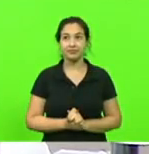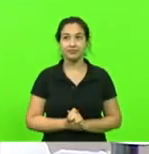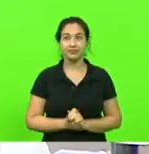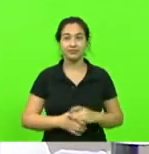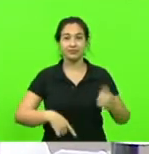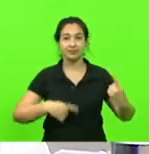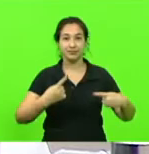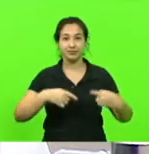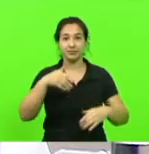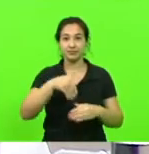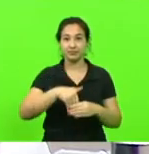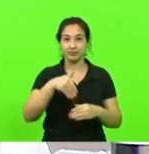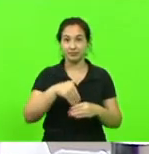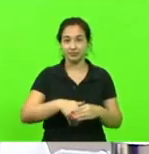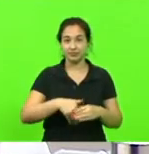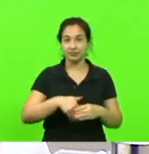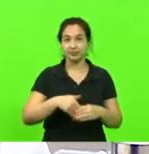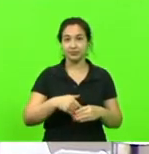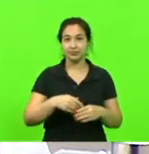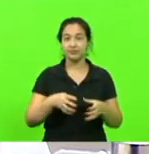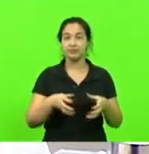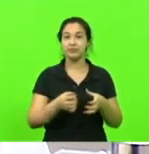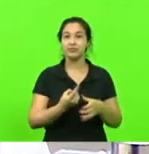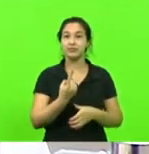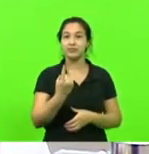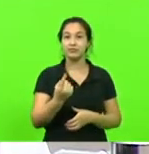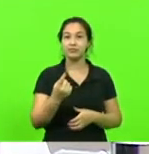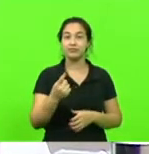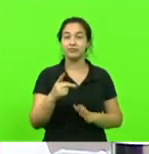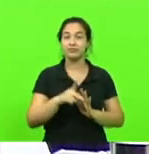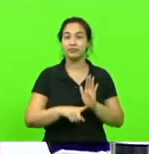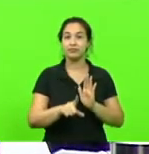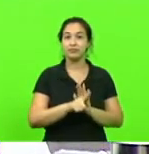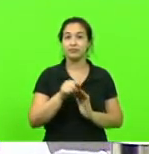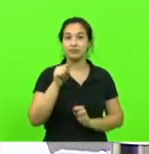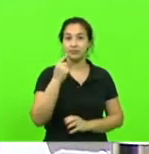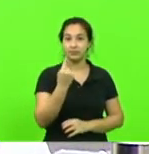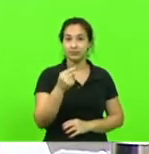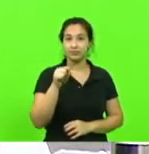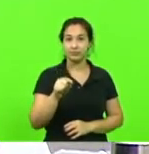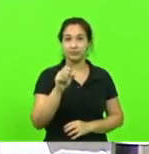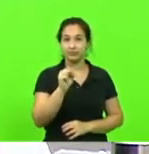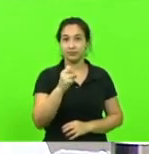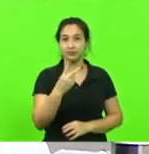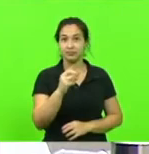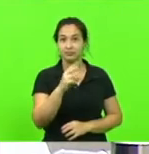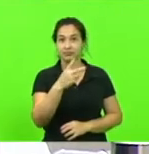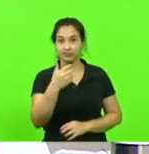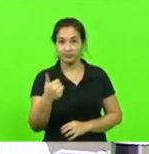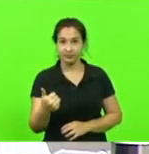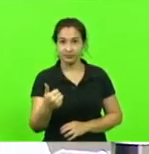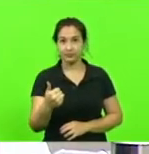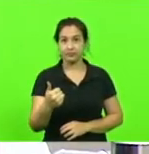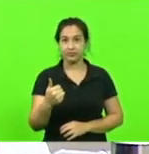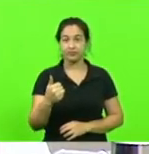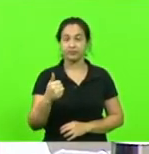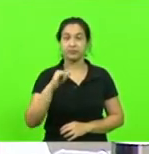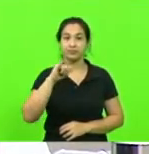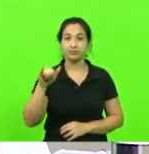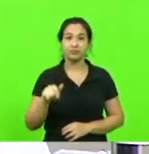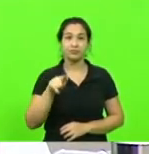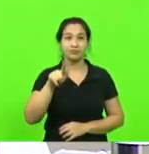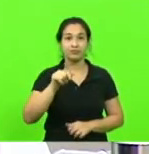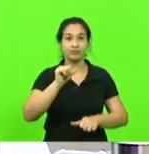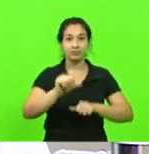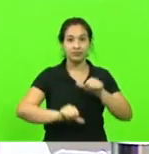Discussão e votação em turno único do projeto de lei 1.2/2021. Autor, deputado Júlio Garcia, altera